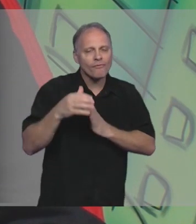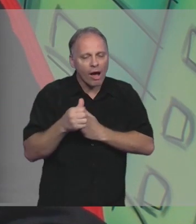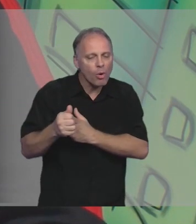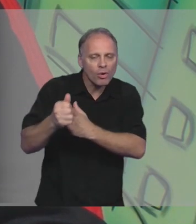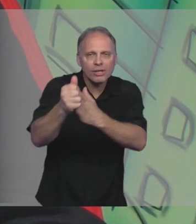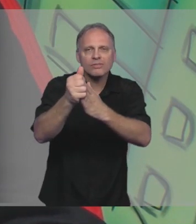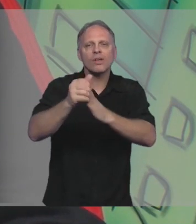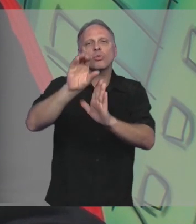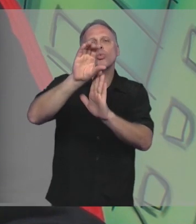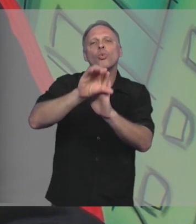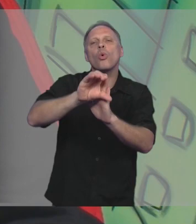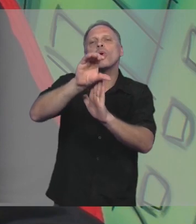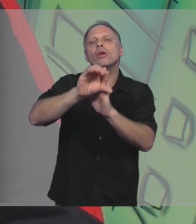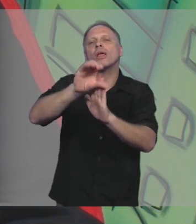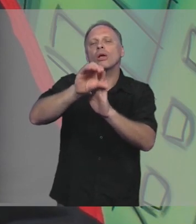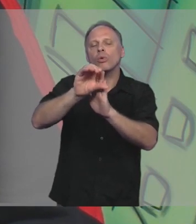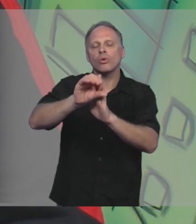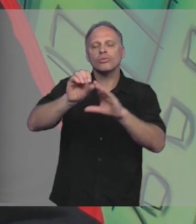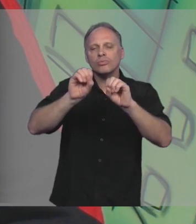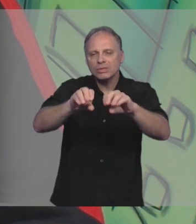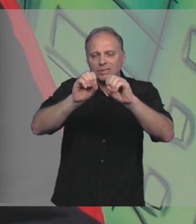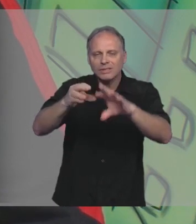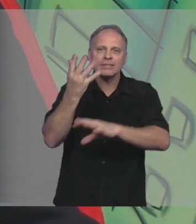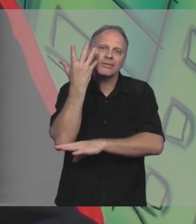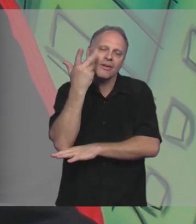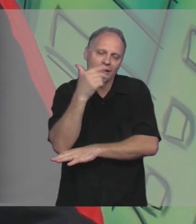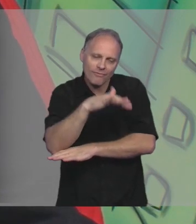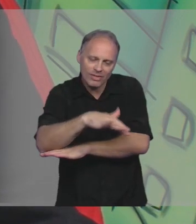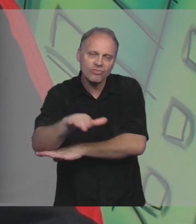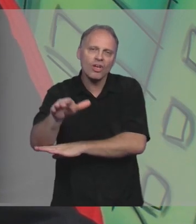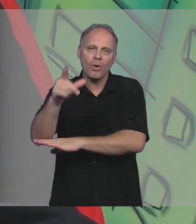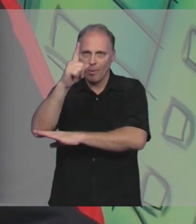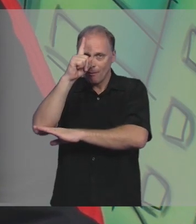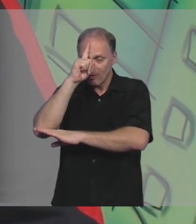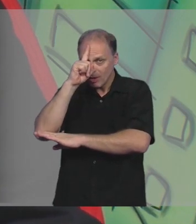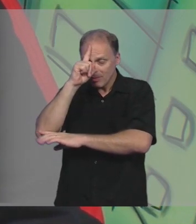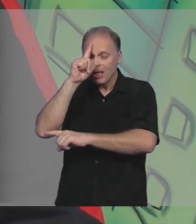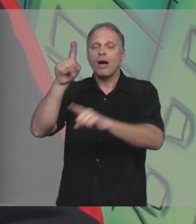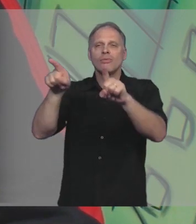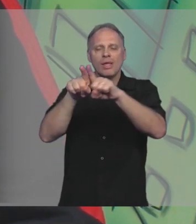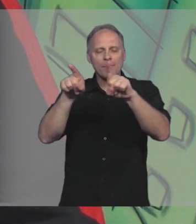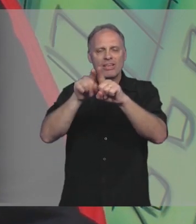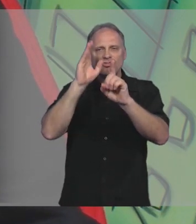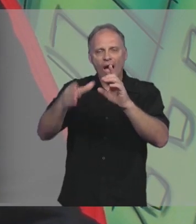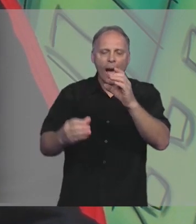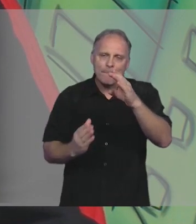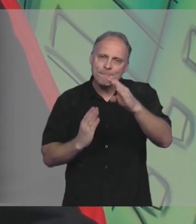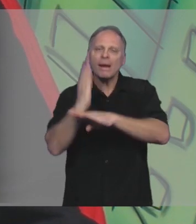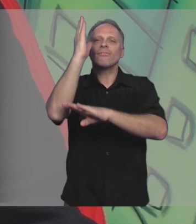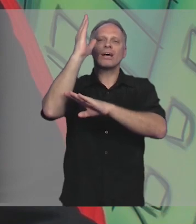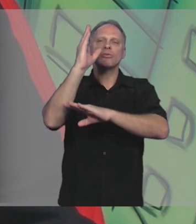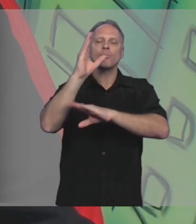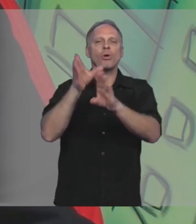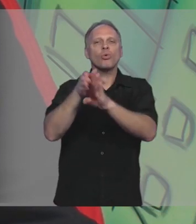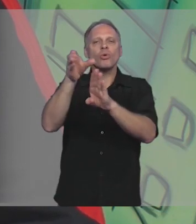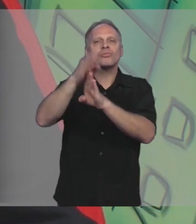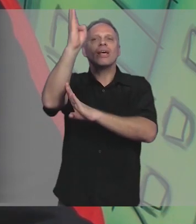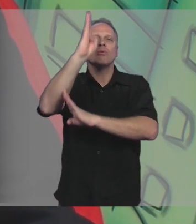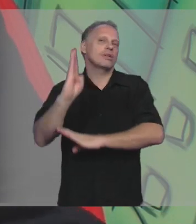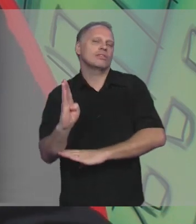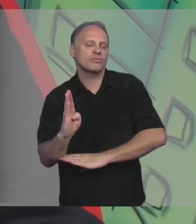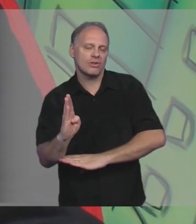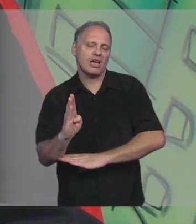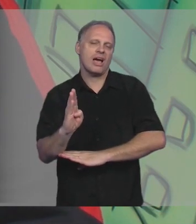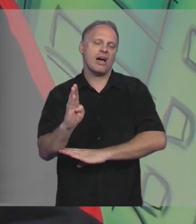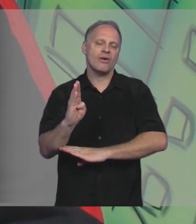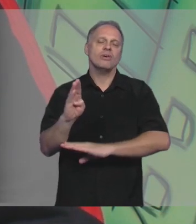dos currículos da educação infantil, do ensino fundamental, já aprovados pelo Conselho Nacional e que já estão